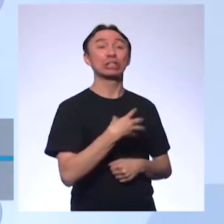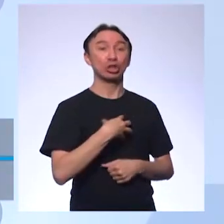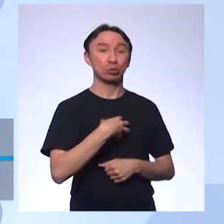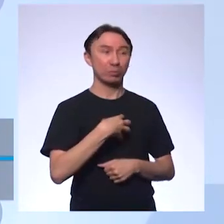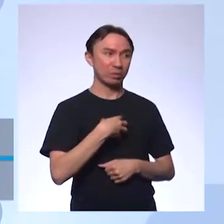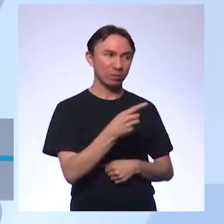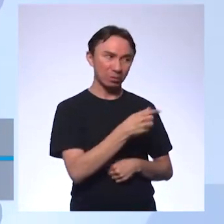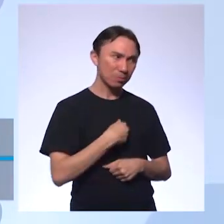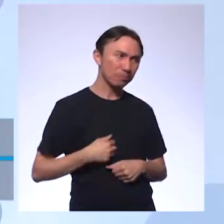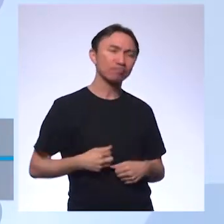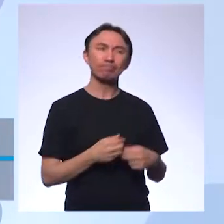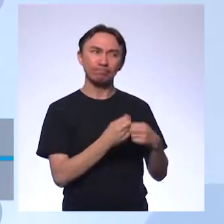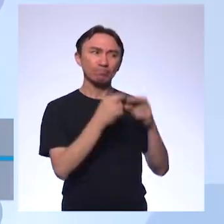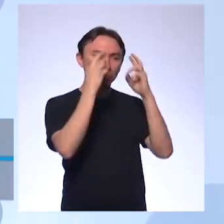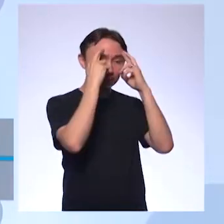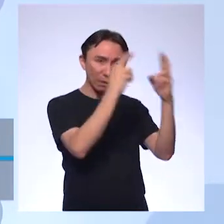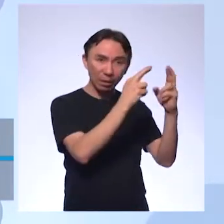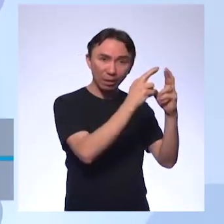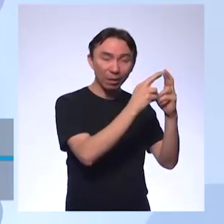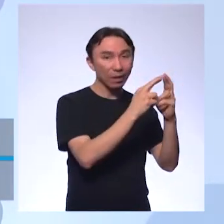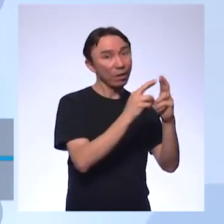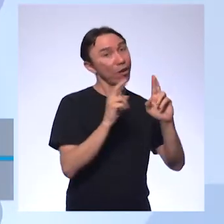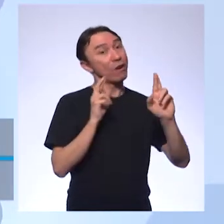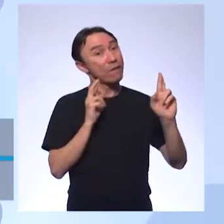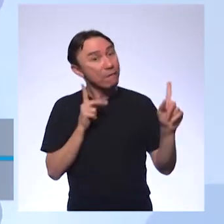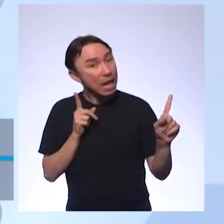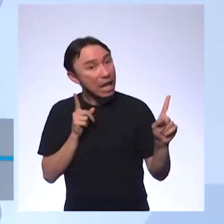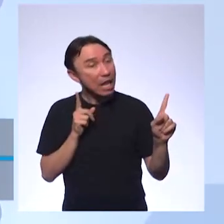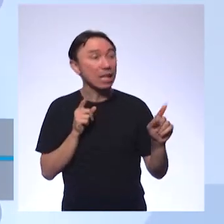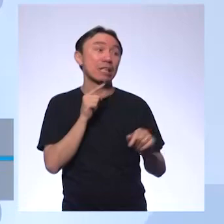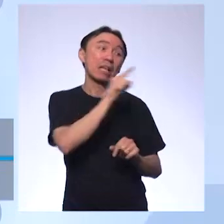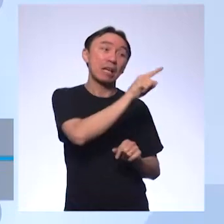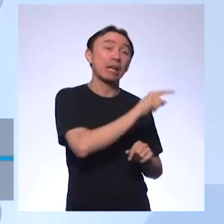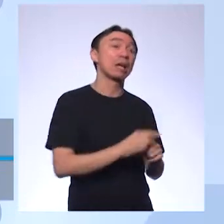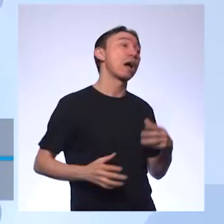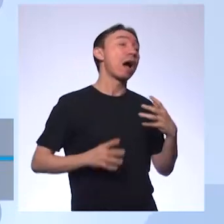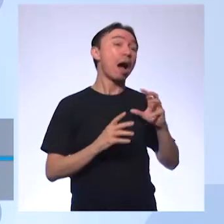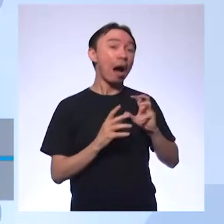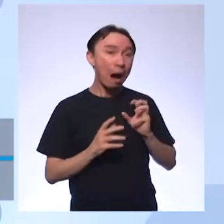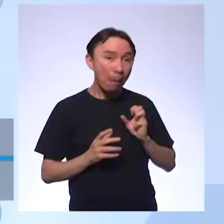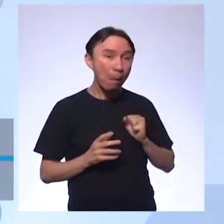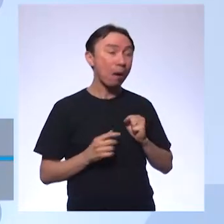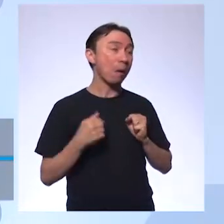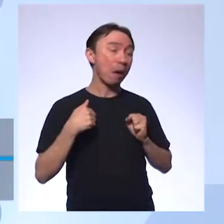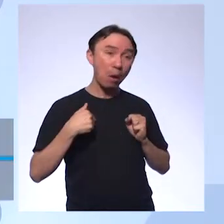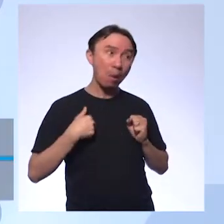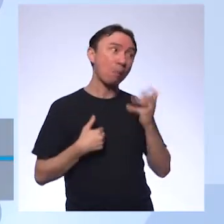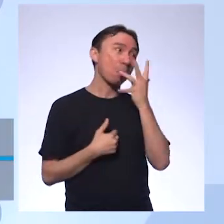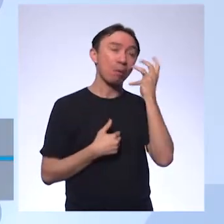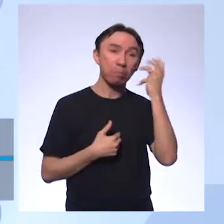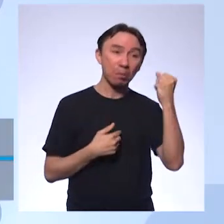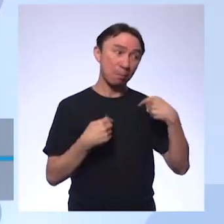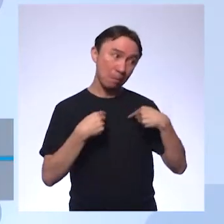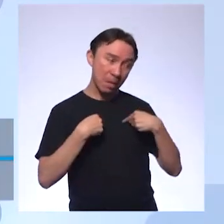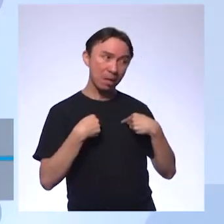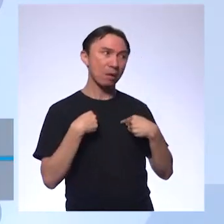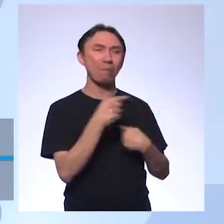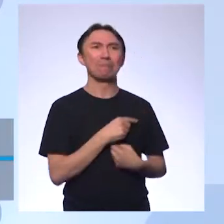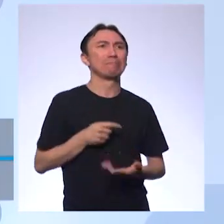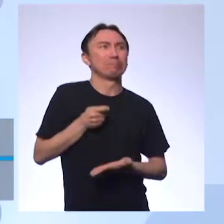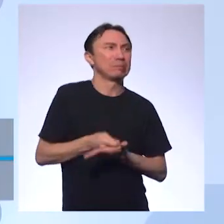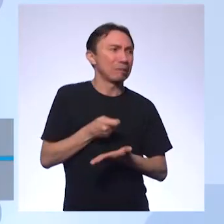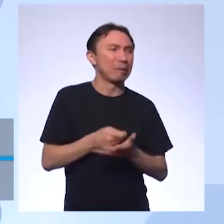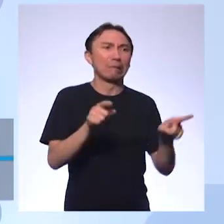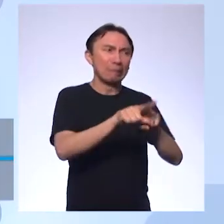de reciprocidade amorosa, né? A gente não é obrigado a gostar, a se apaixonar por ninguém, né,